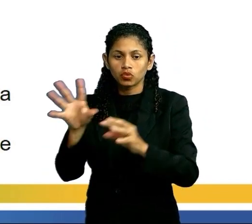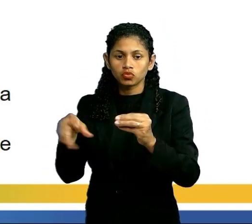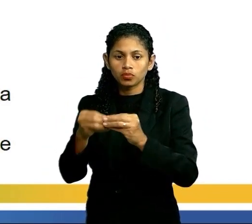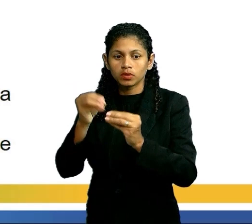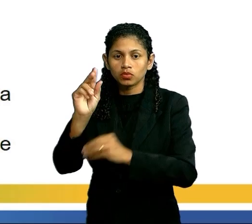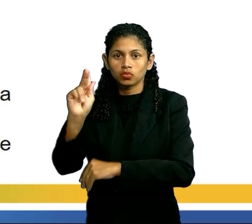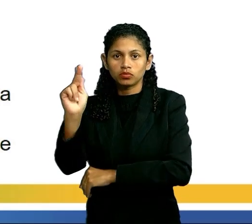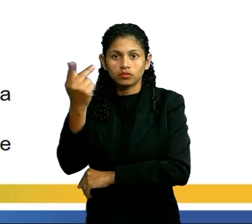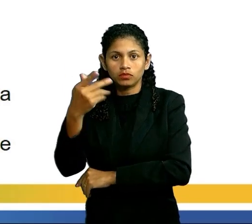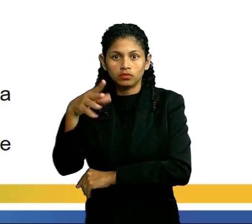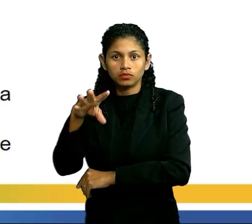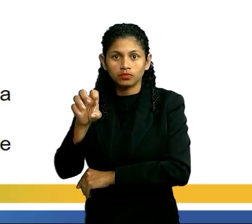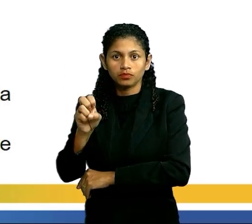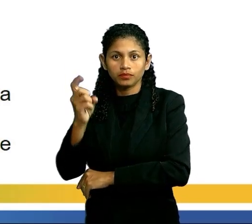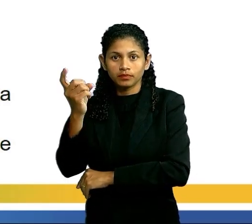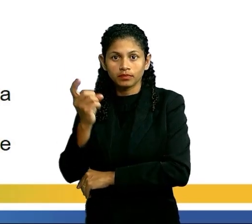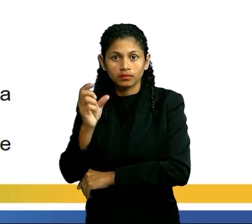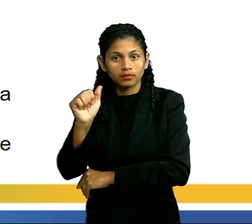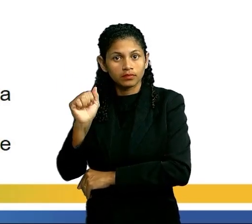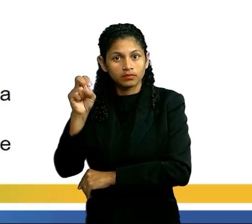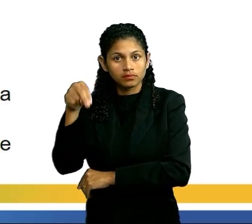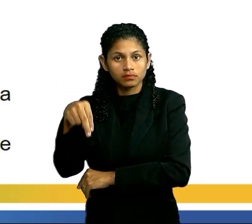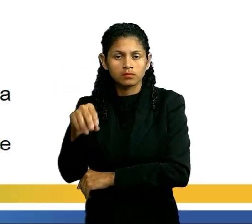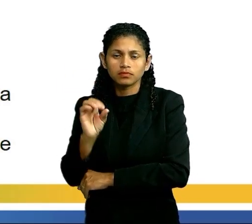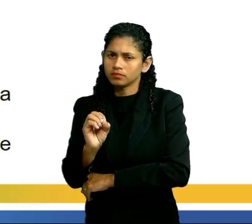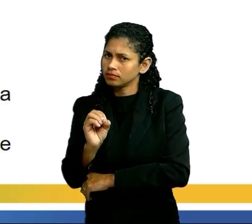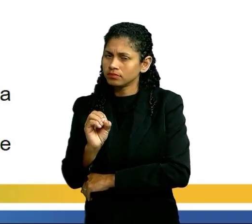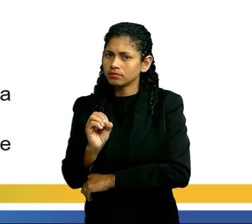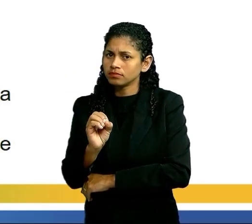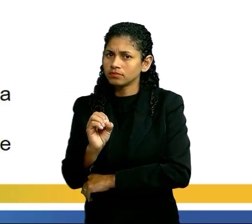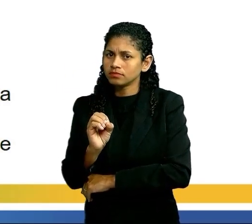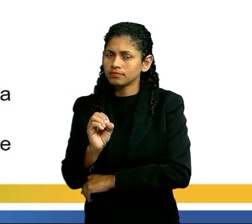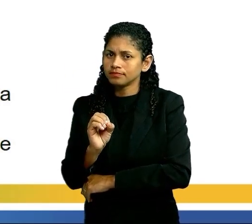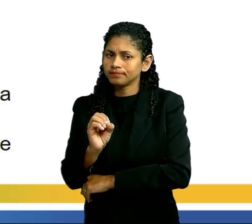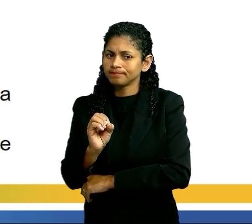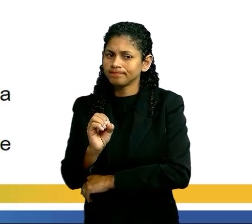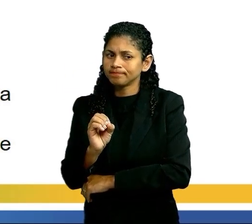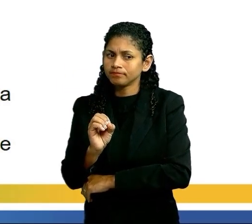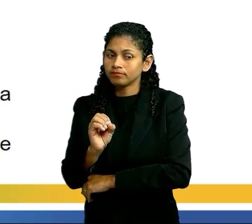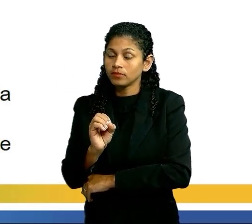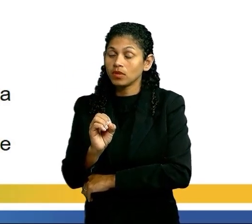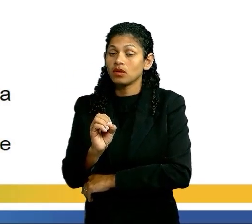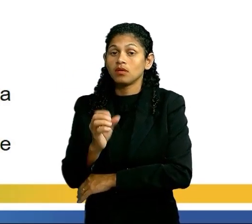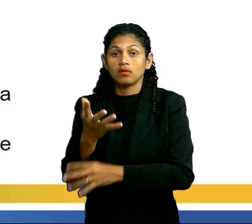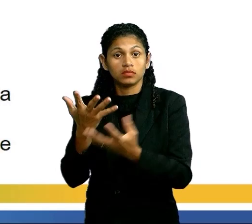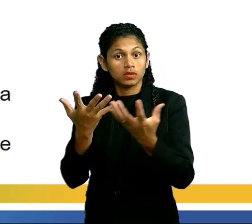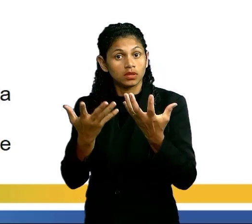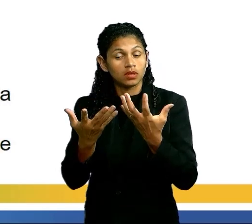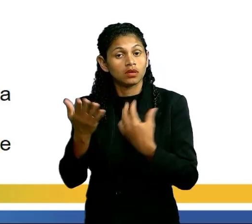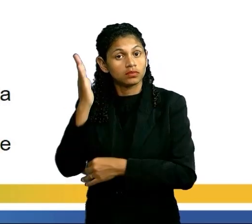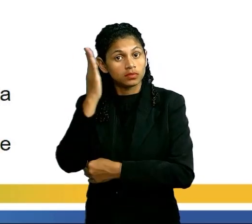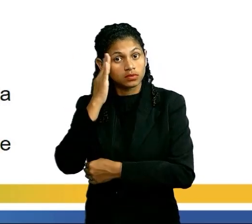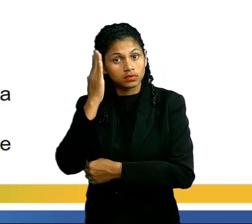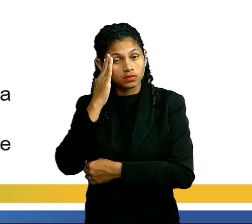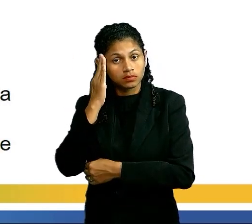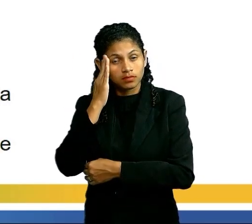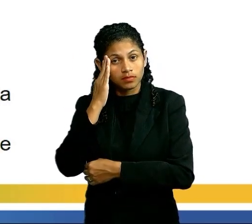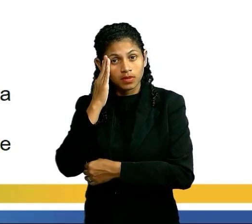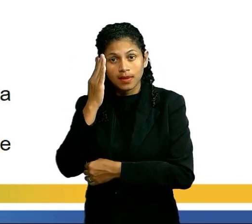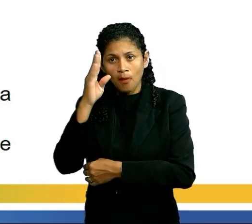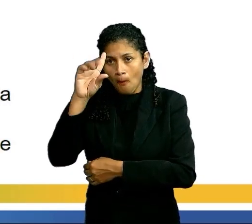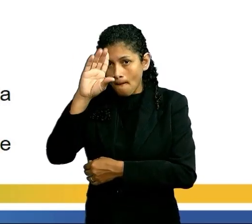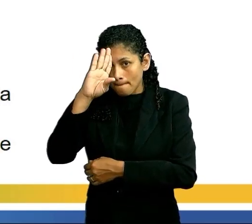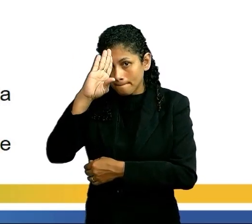Então, veja que eu estou querendo saber a cadeia principal, tá? Não é a molécula como um todo.